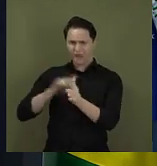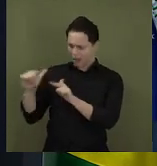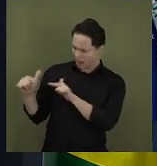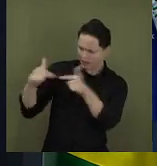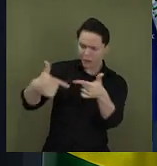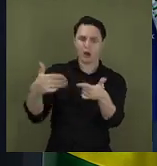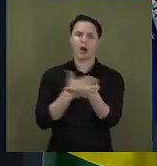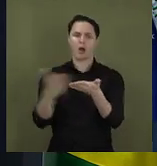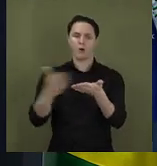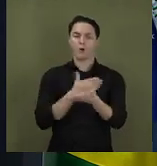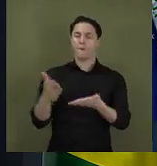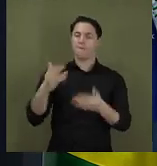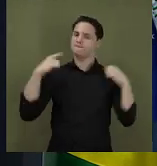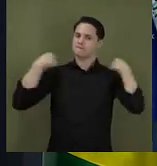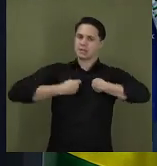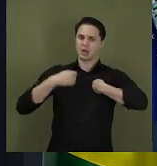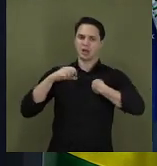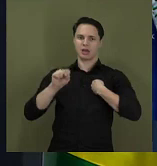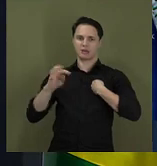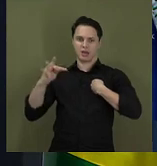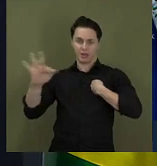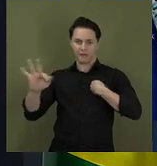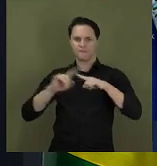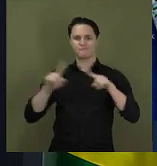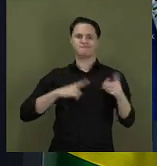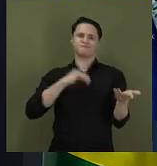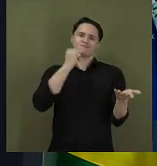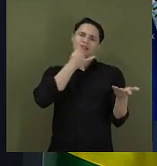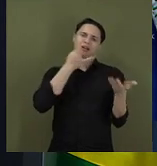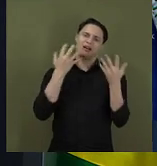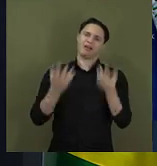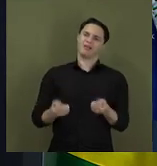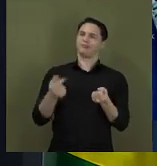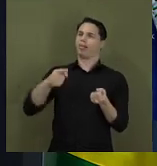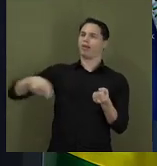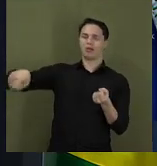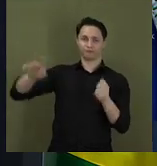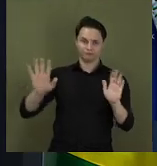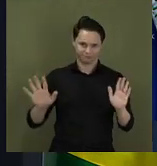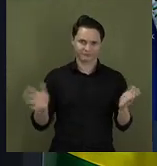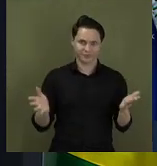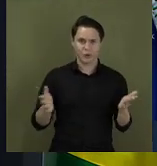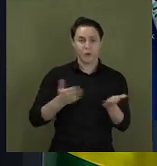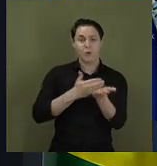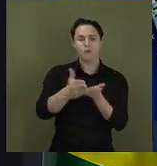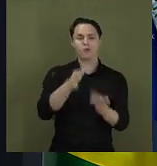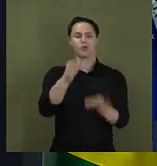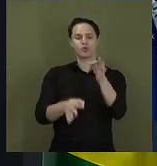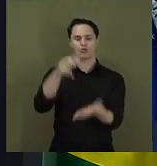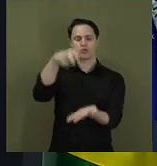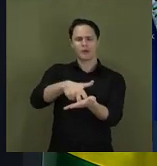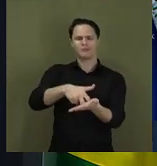alguns ministros do STF e, infelizmente, aceita sem reação pelos demais. Começou com o julgamento dos